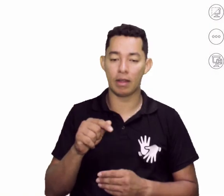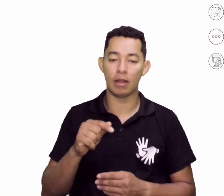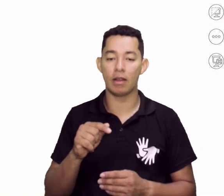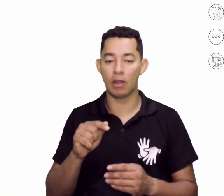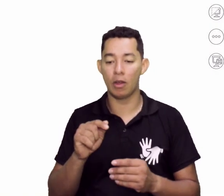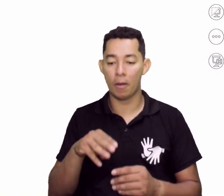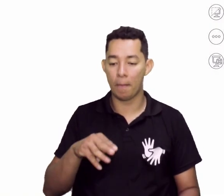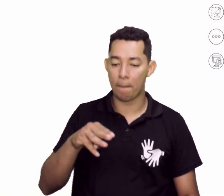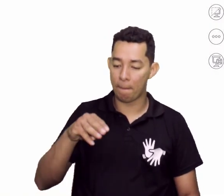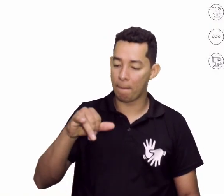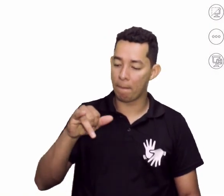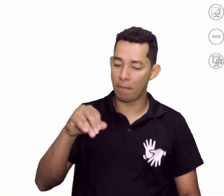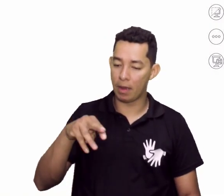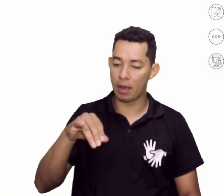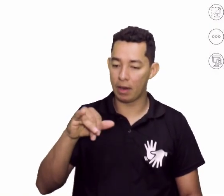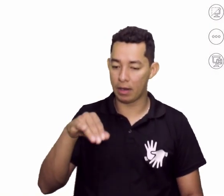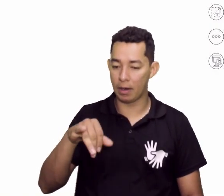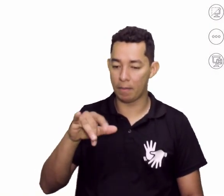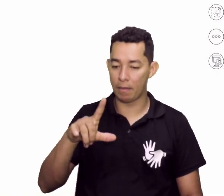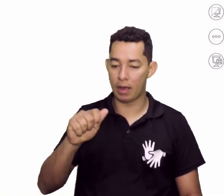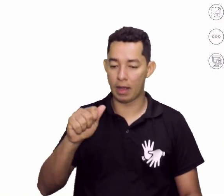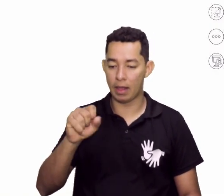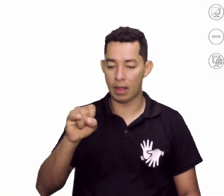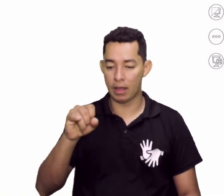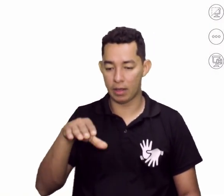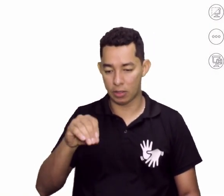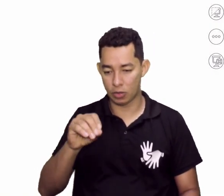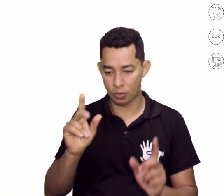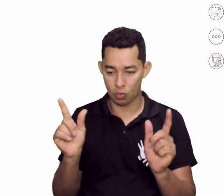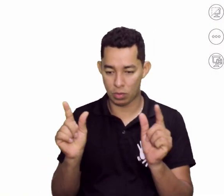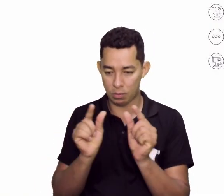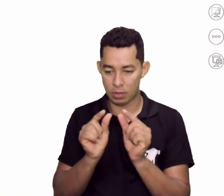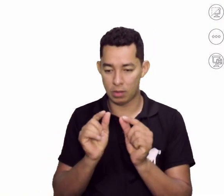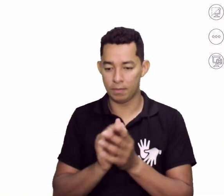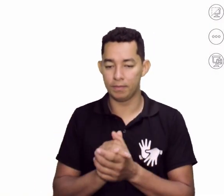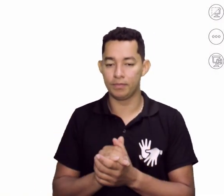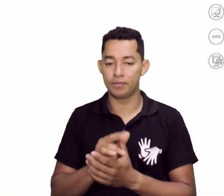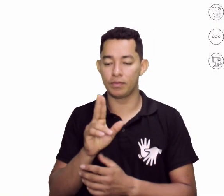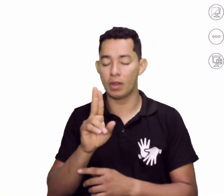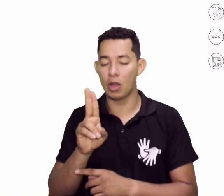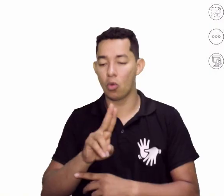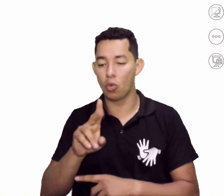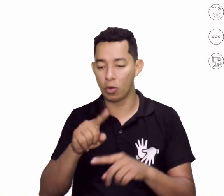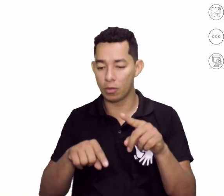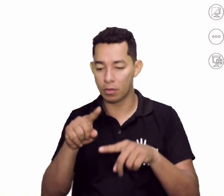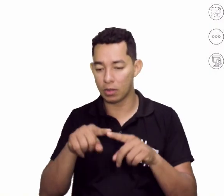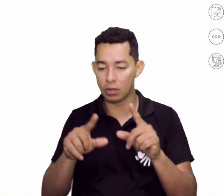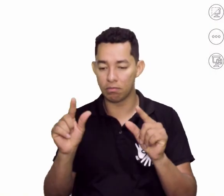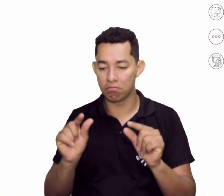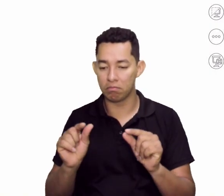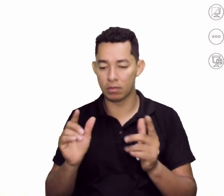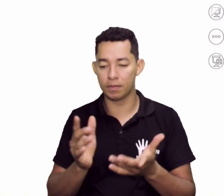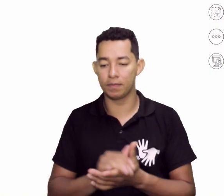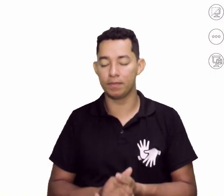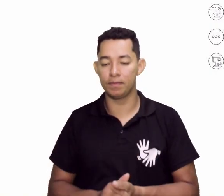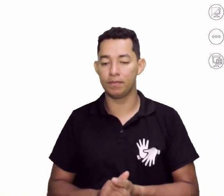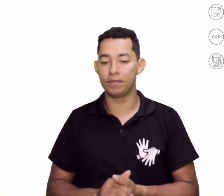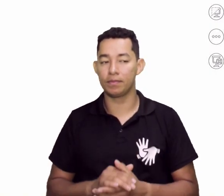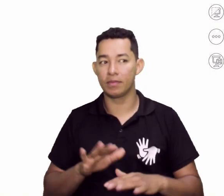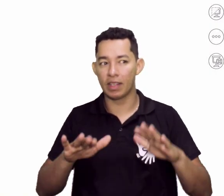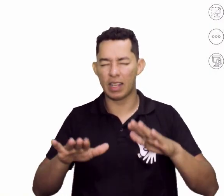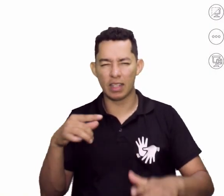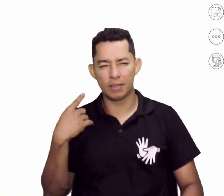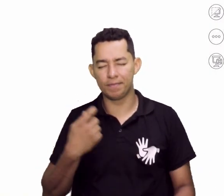realmente de tanta coisa para viver bem? Será que a gente precisa comprar tantas bugigangas? Às vezes a gente tem